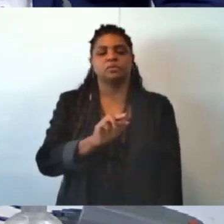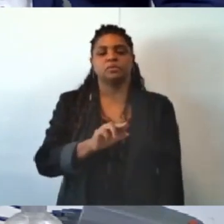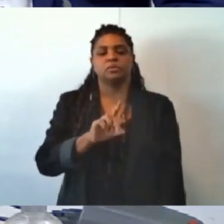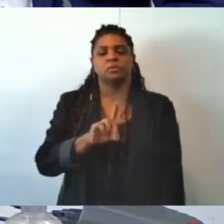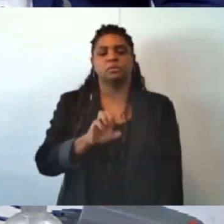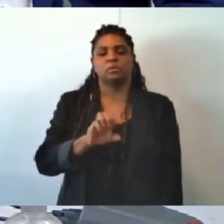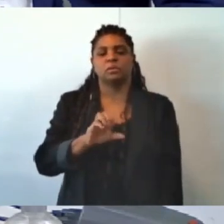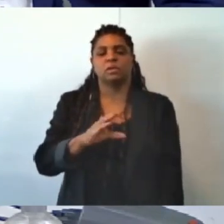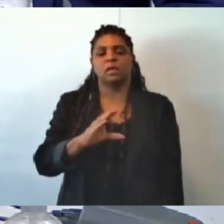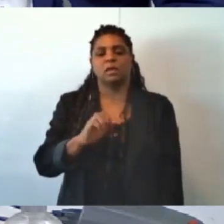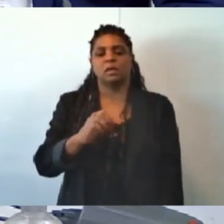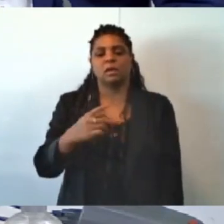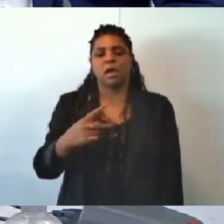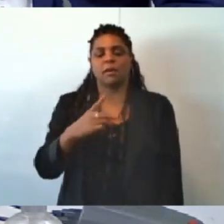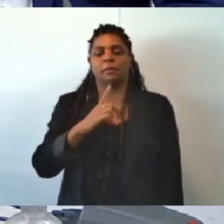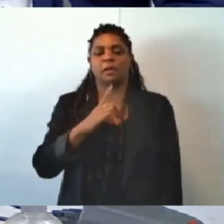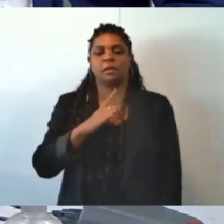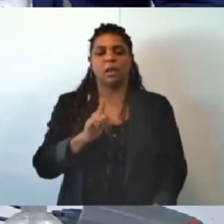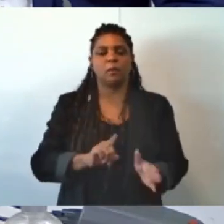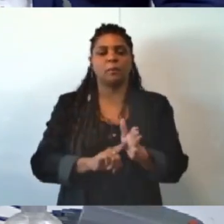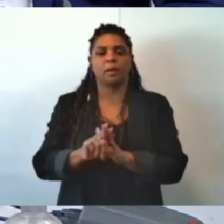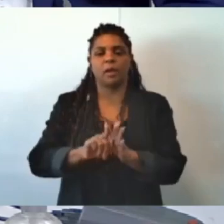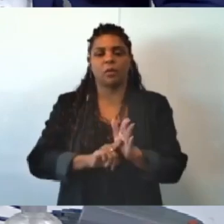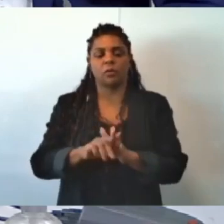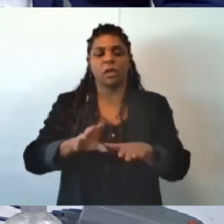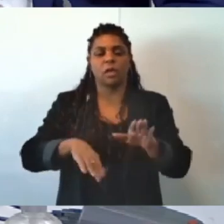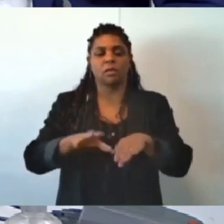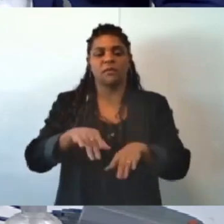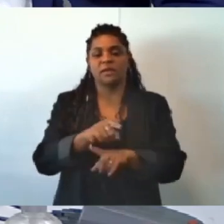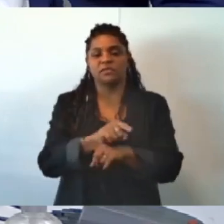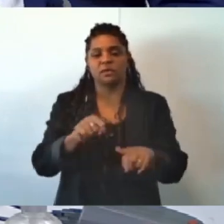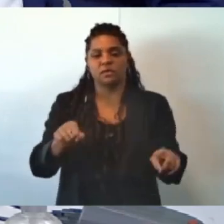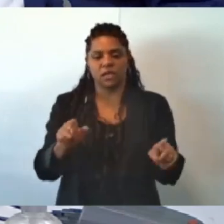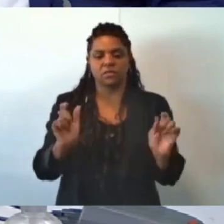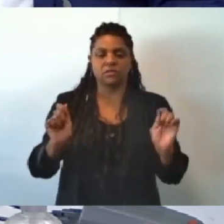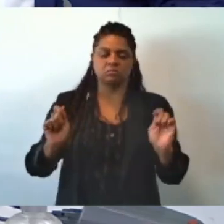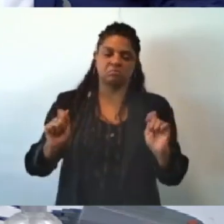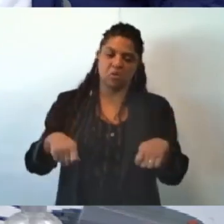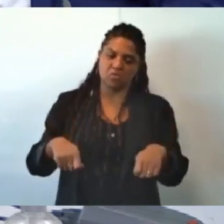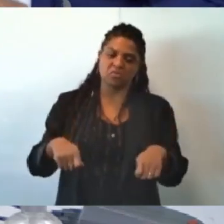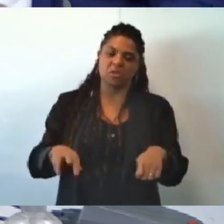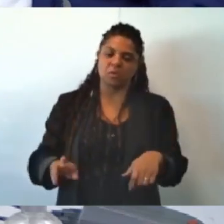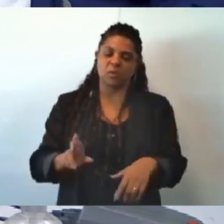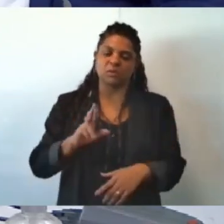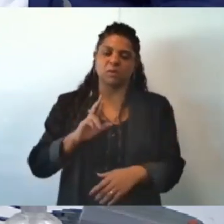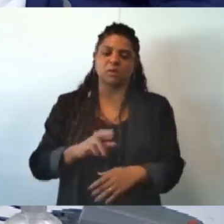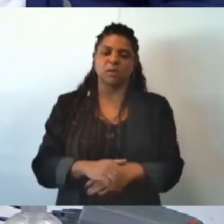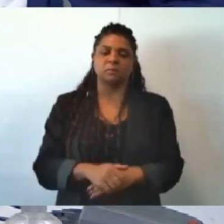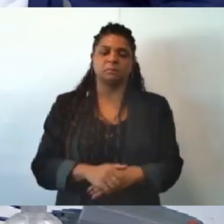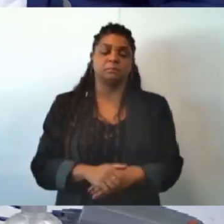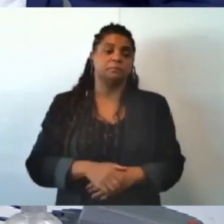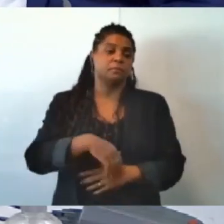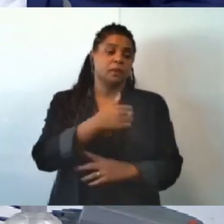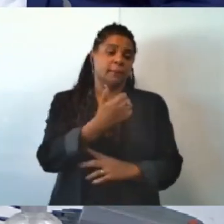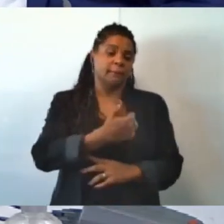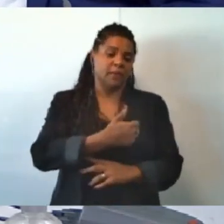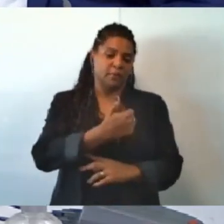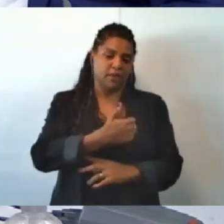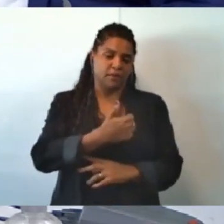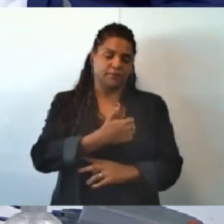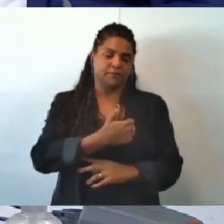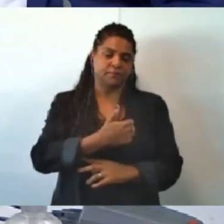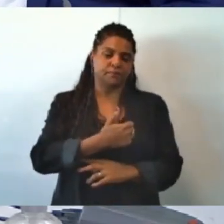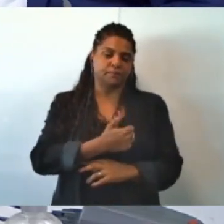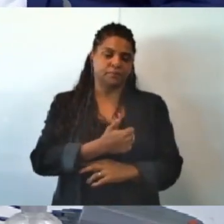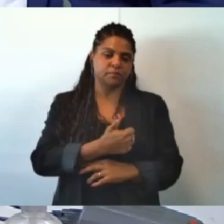algumas perguntas, né, que talvez vocês ainda consigam nos responder. Primeiro, você